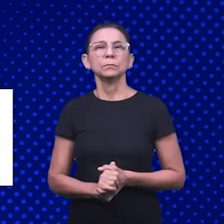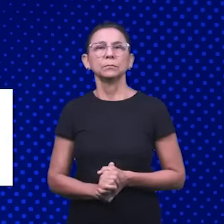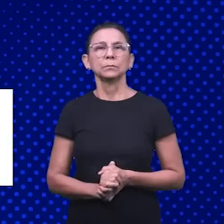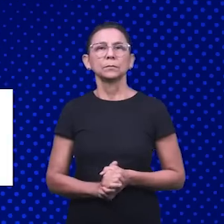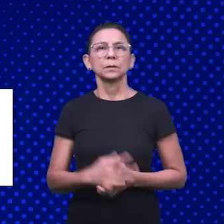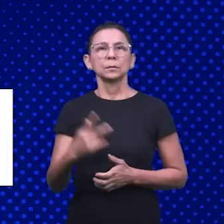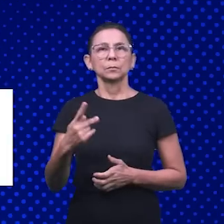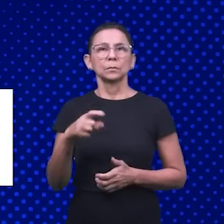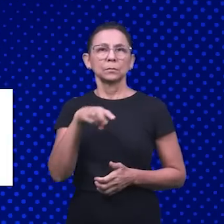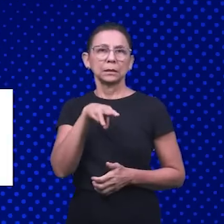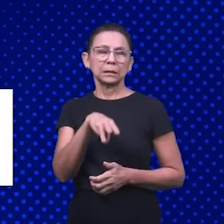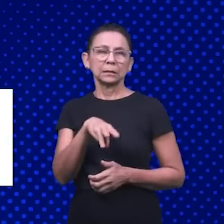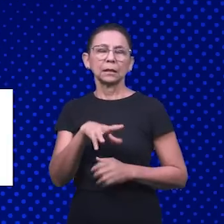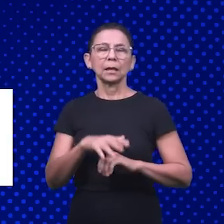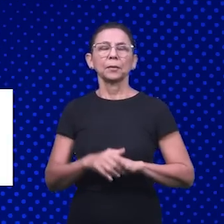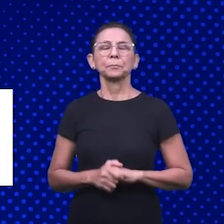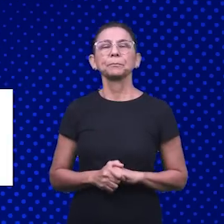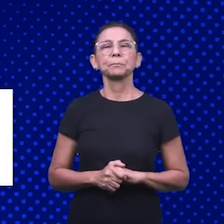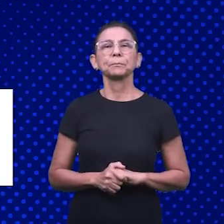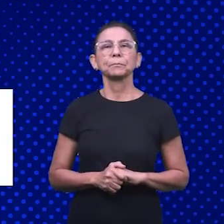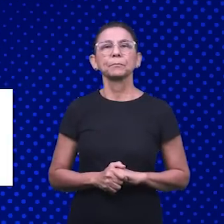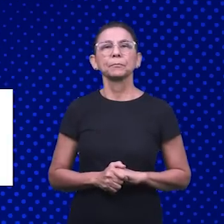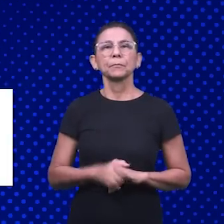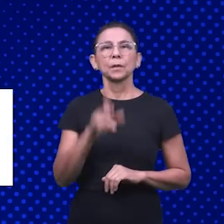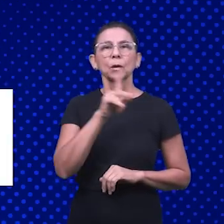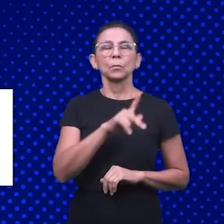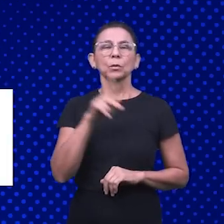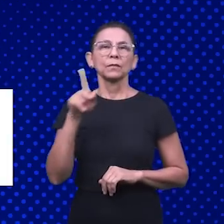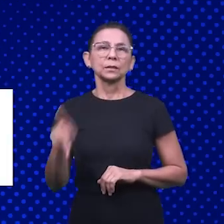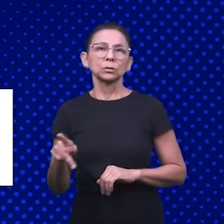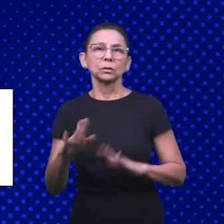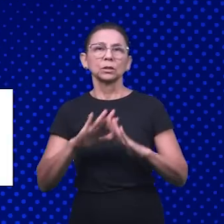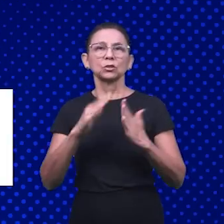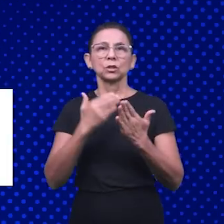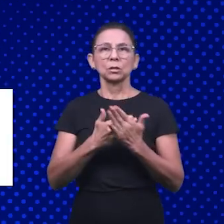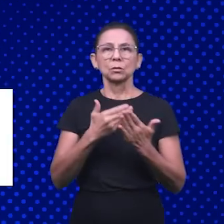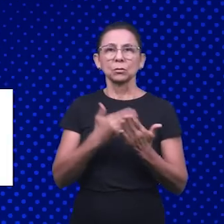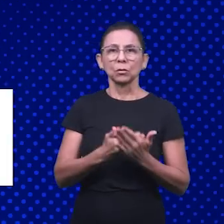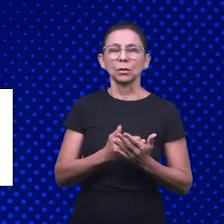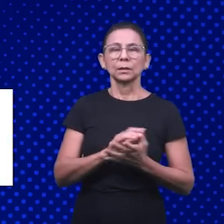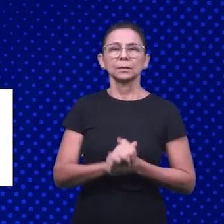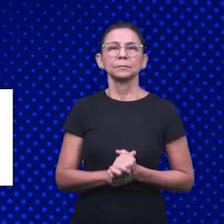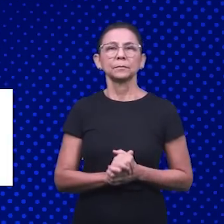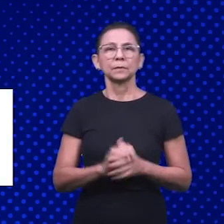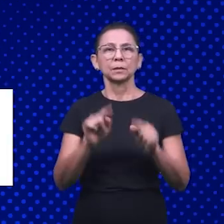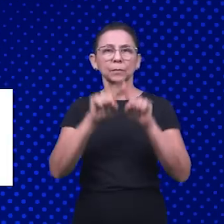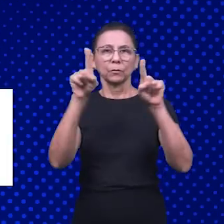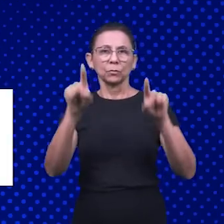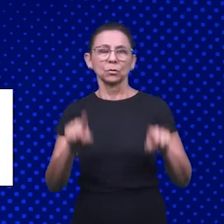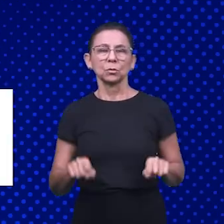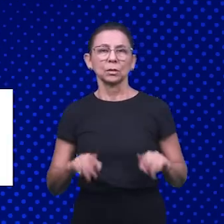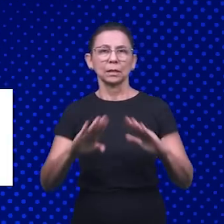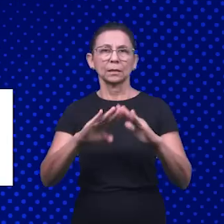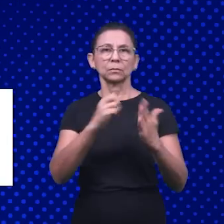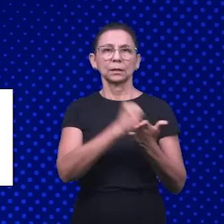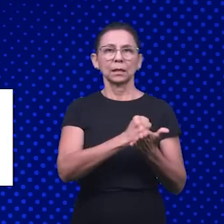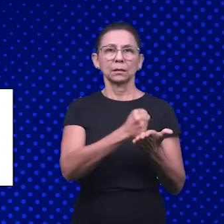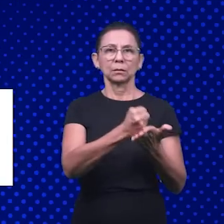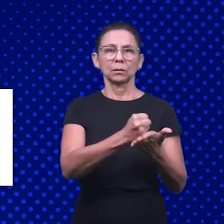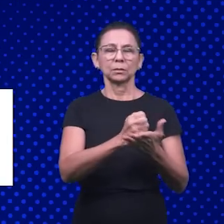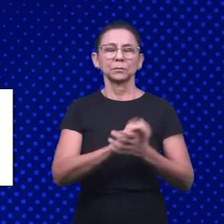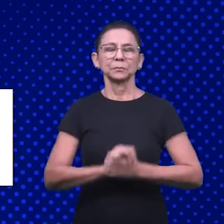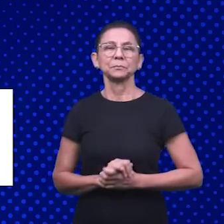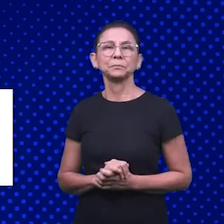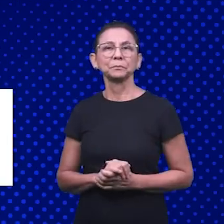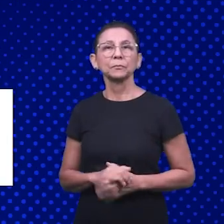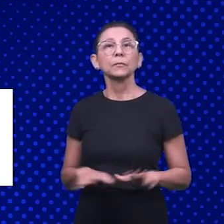da cidade, a diretora da escola e o titular do cartório local e seus cônjuges. Também na cidade de Itabirinha de Mantena, em